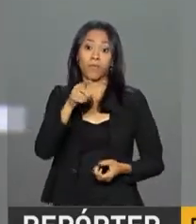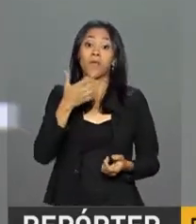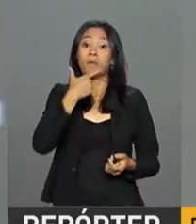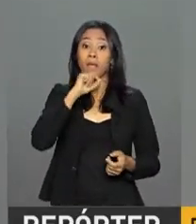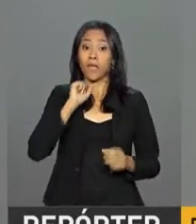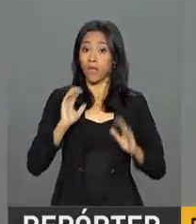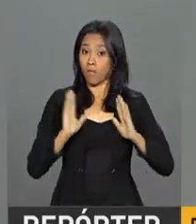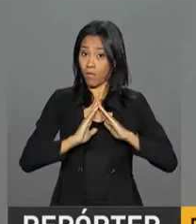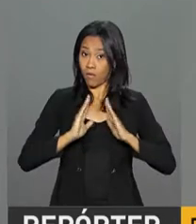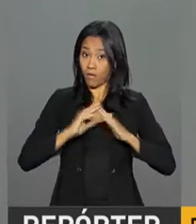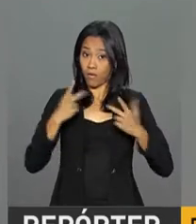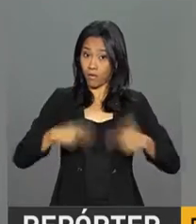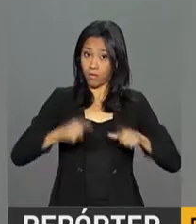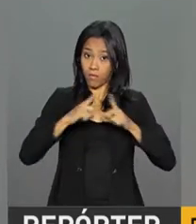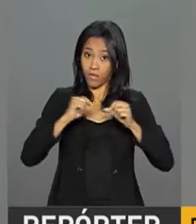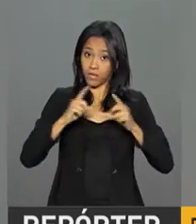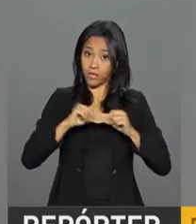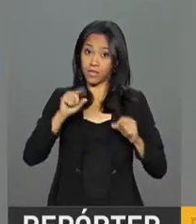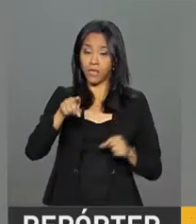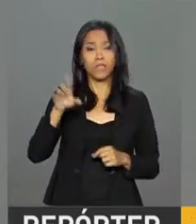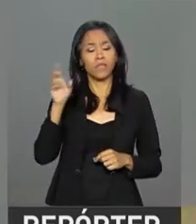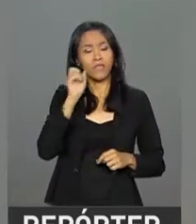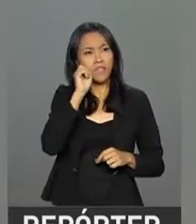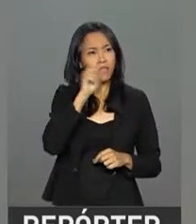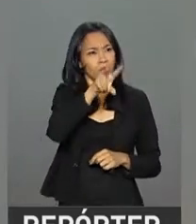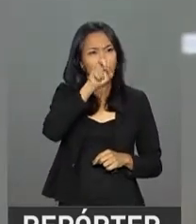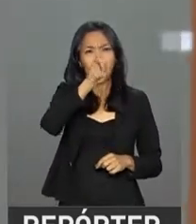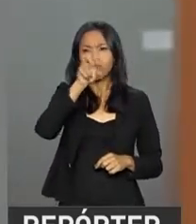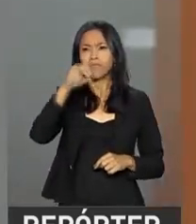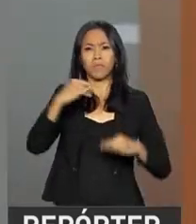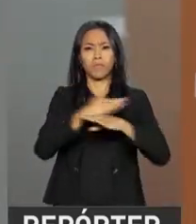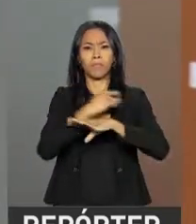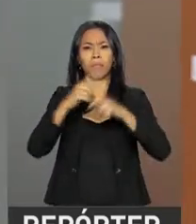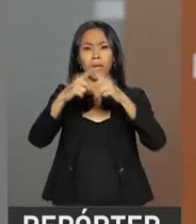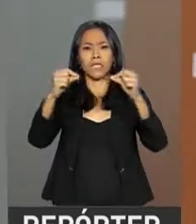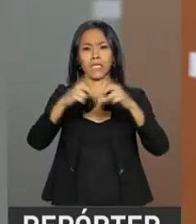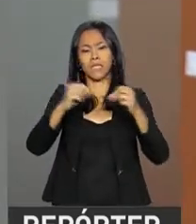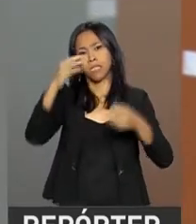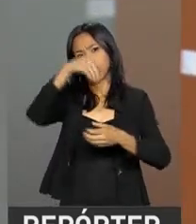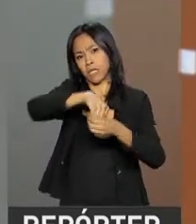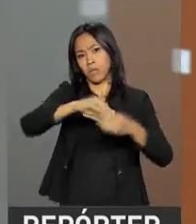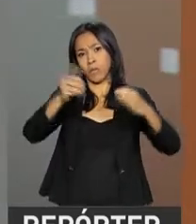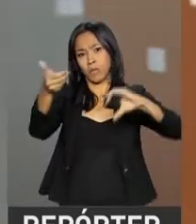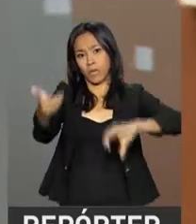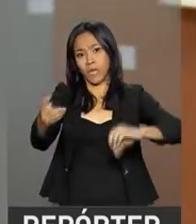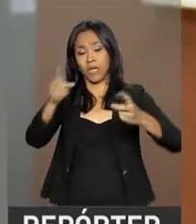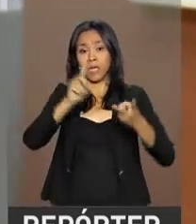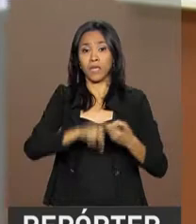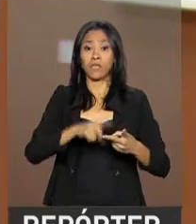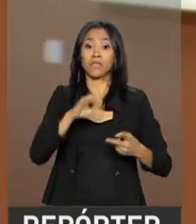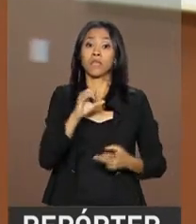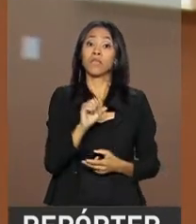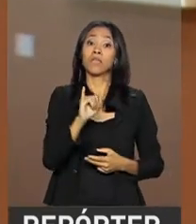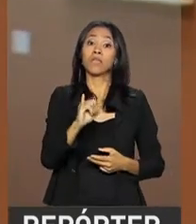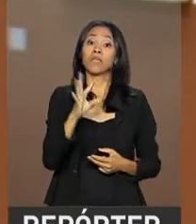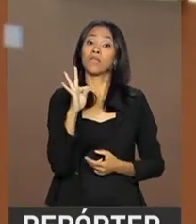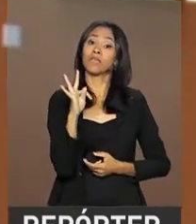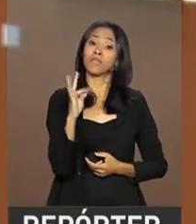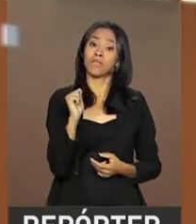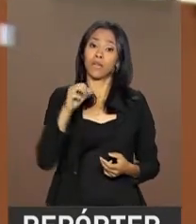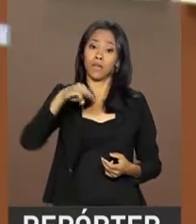athos bulcão está no cotidiano da cidade seja no congresso no itamaraty ou no teatro nacional